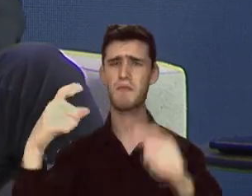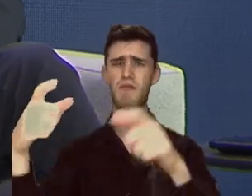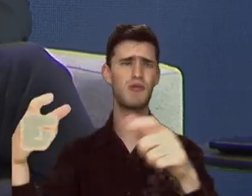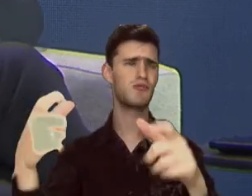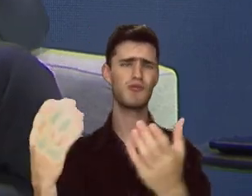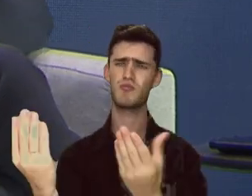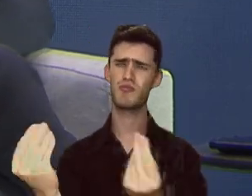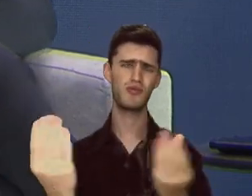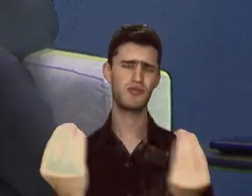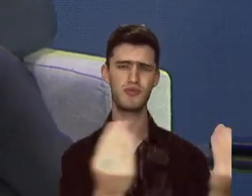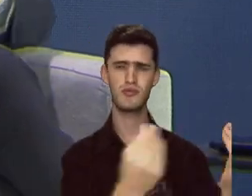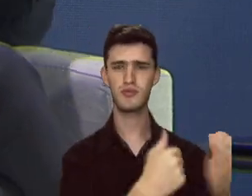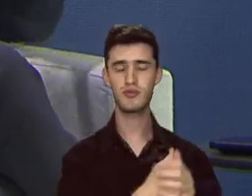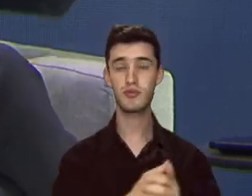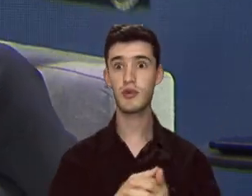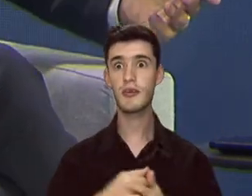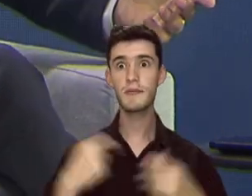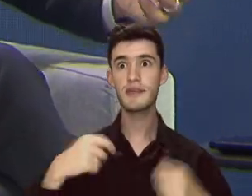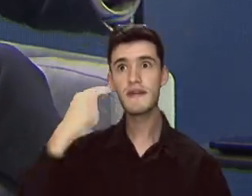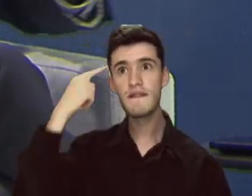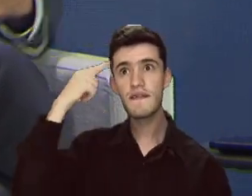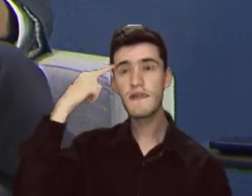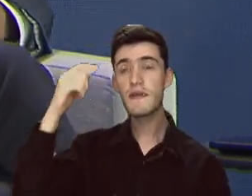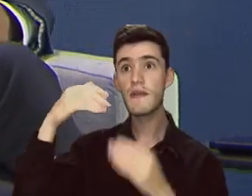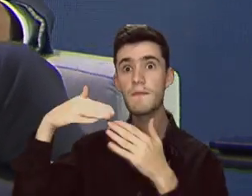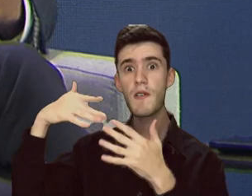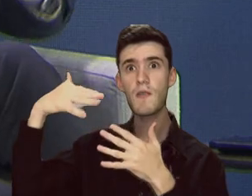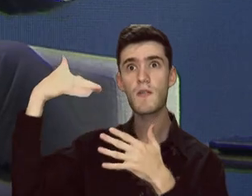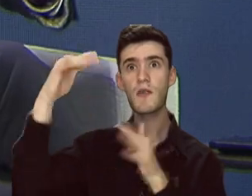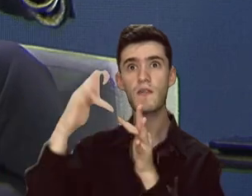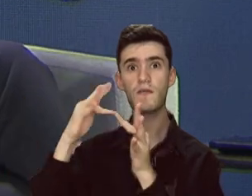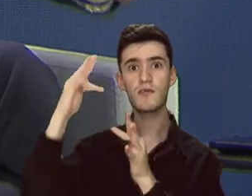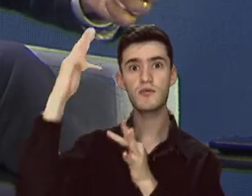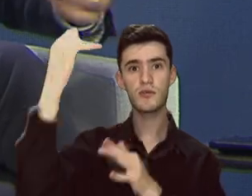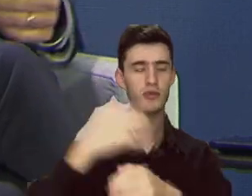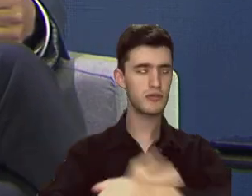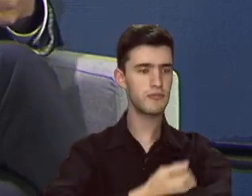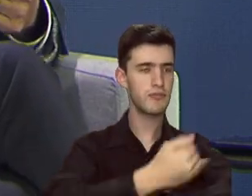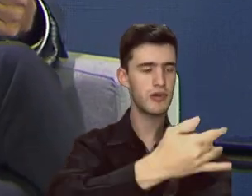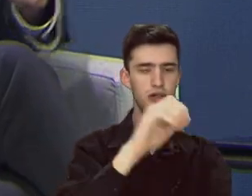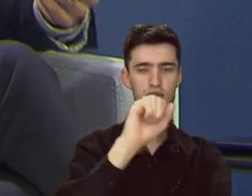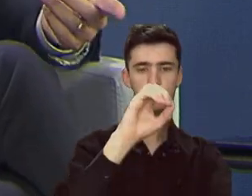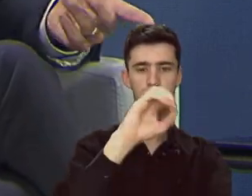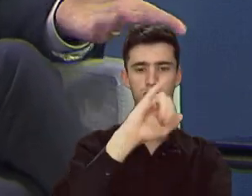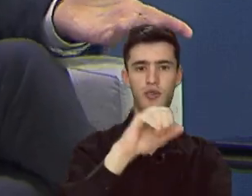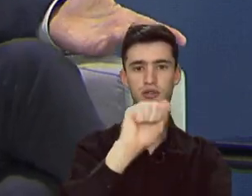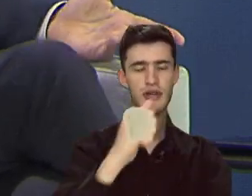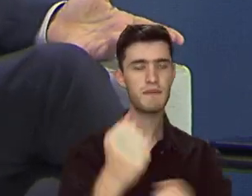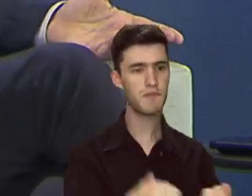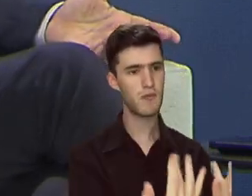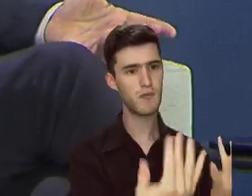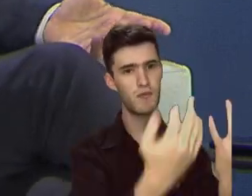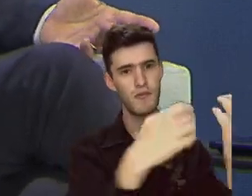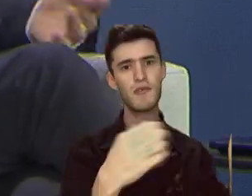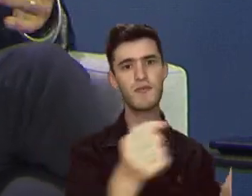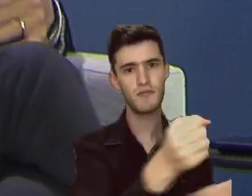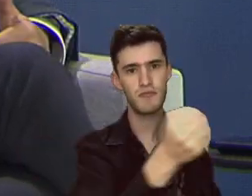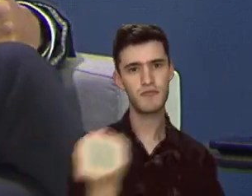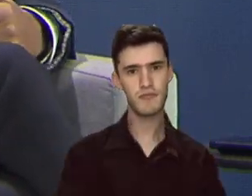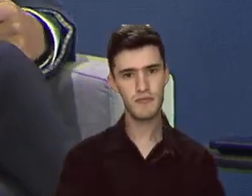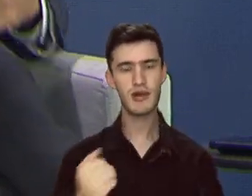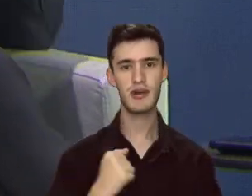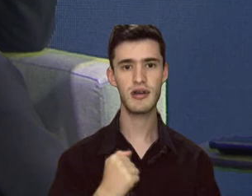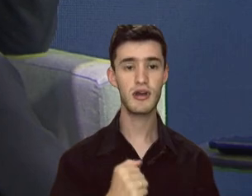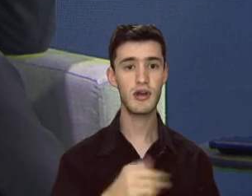que é a cultura do carbono né Você planta soja você colhe soja Você planta milho colhe milho Você planta uma árvore você colhe Carbo né